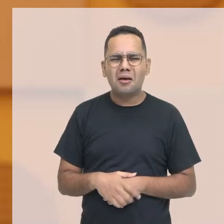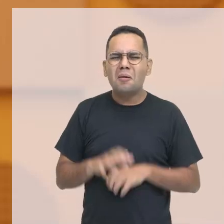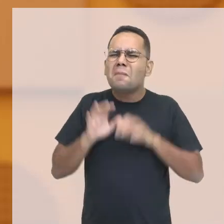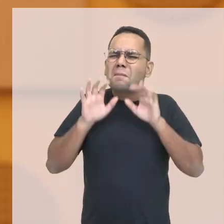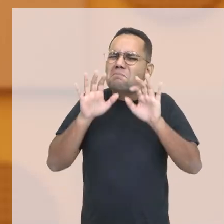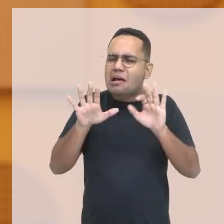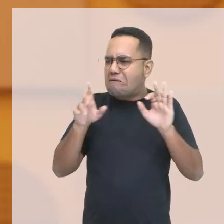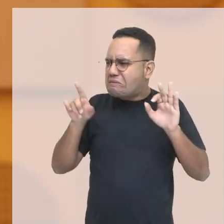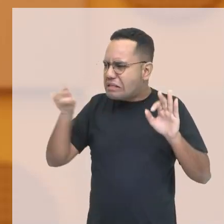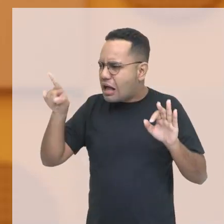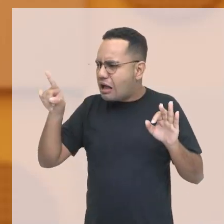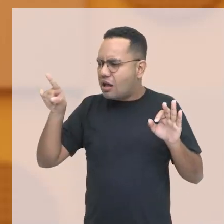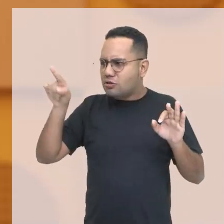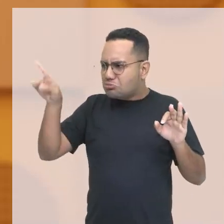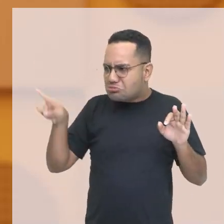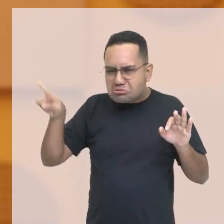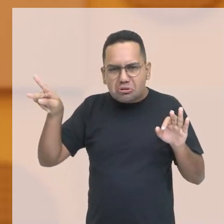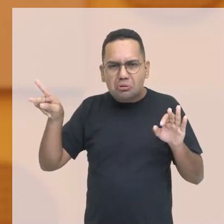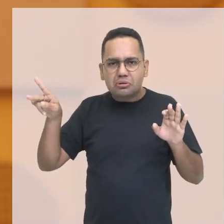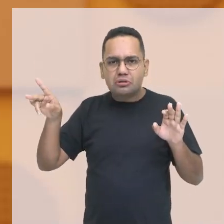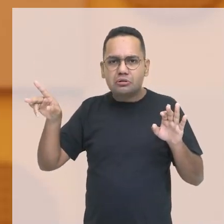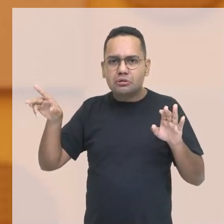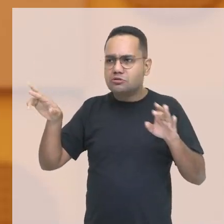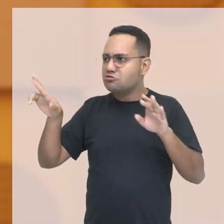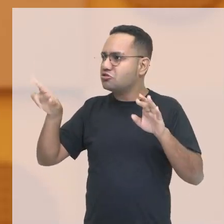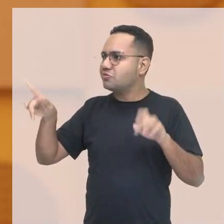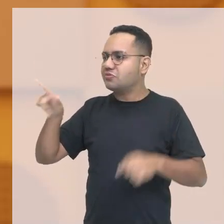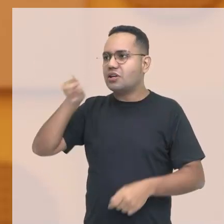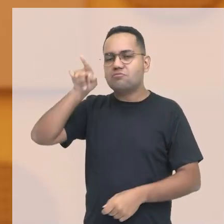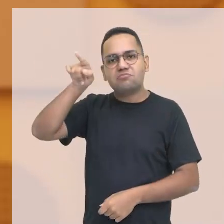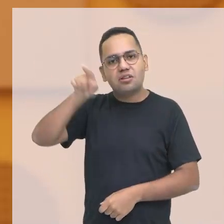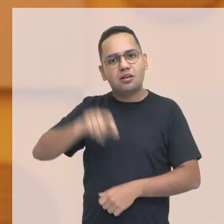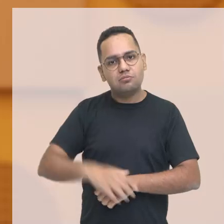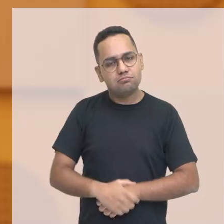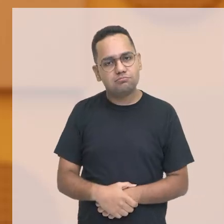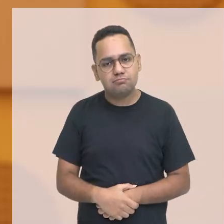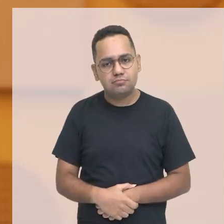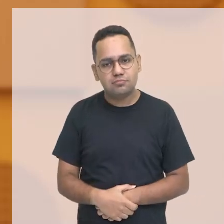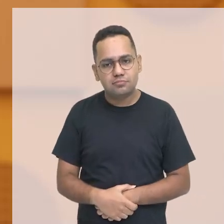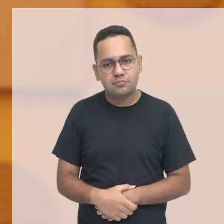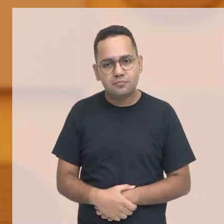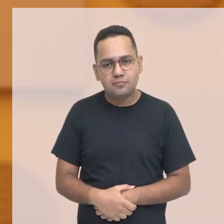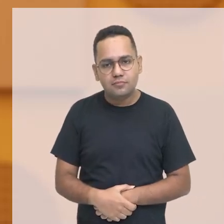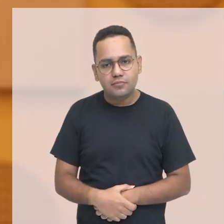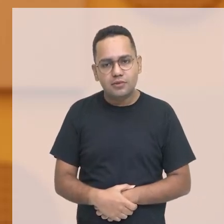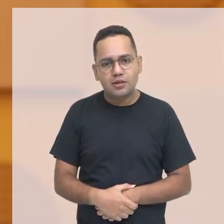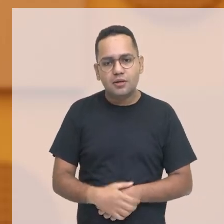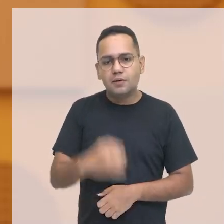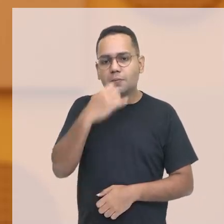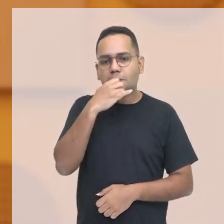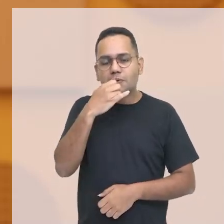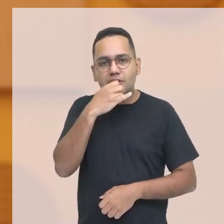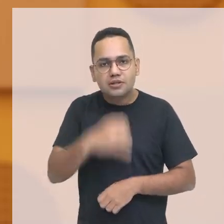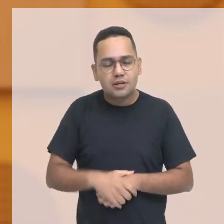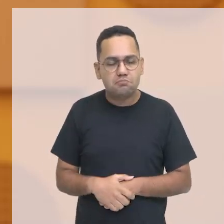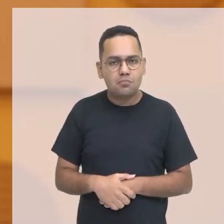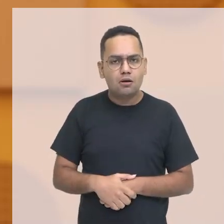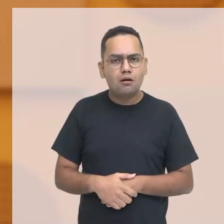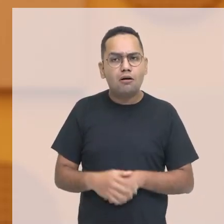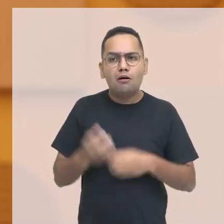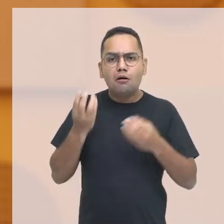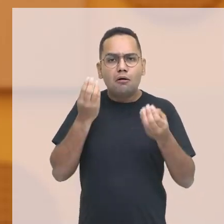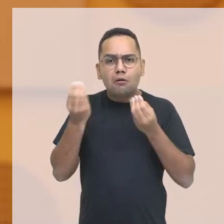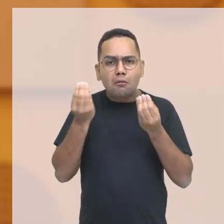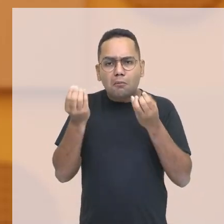do asiático era diferente do europeu. Como é que ele ia vender bicicleta para quem não tinha nem sequer rua para andar